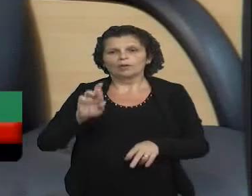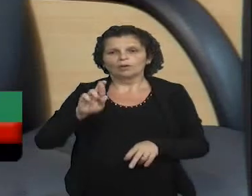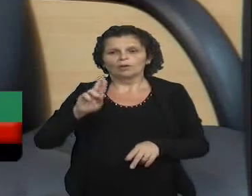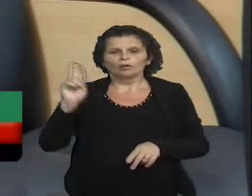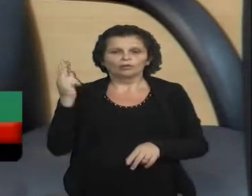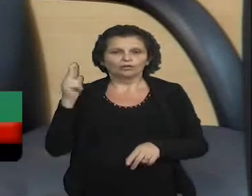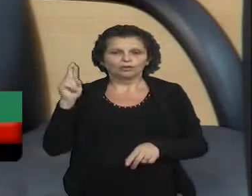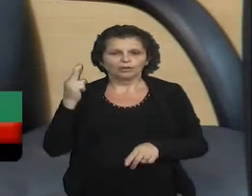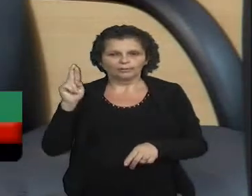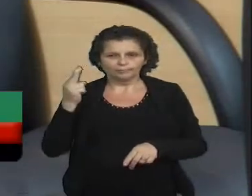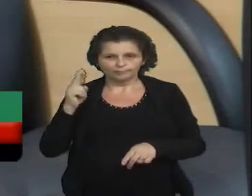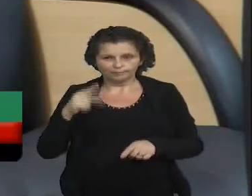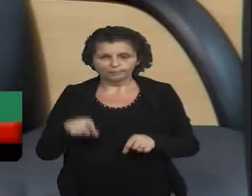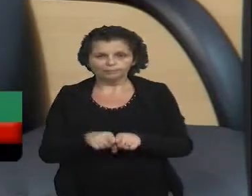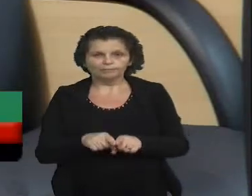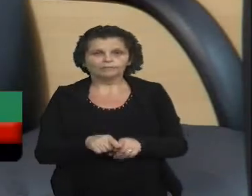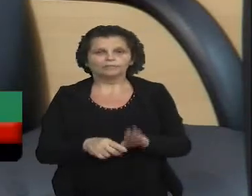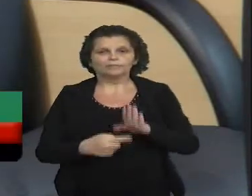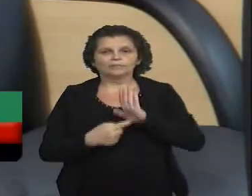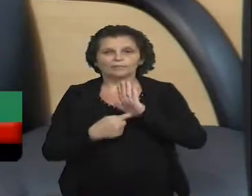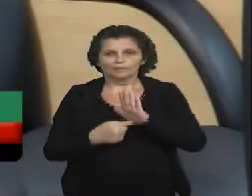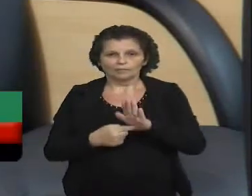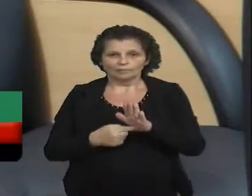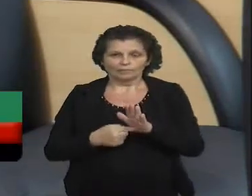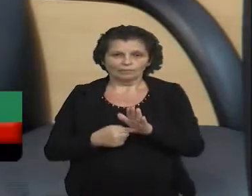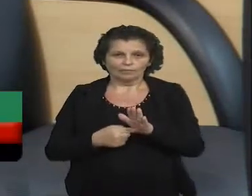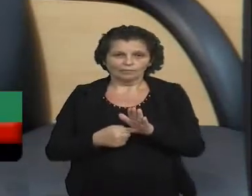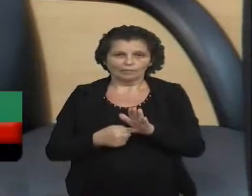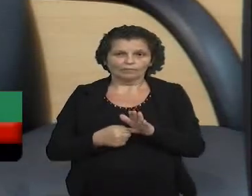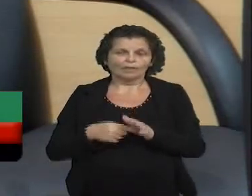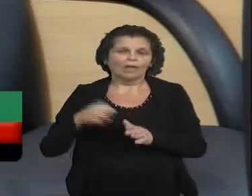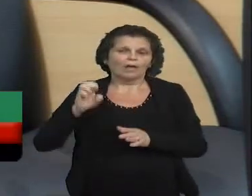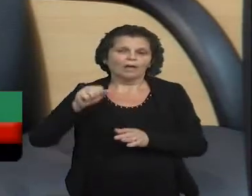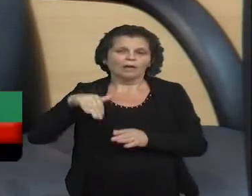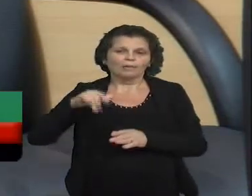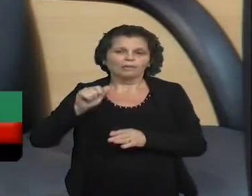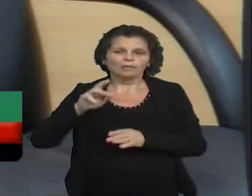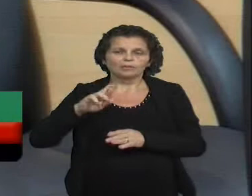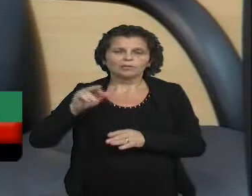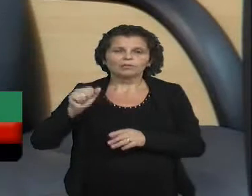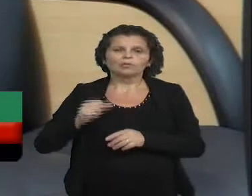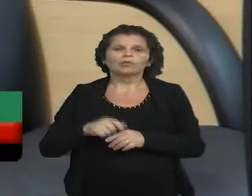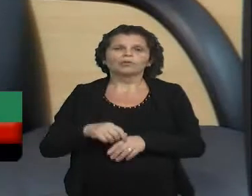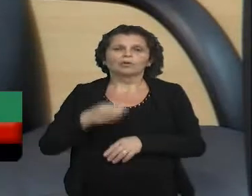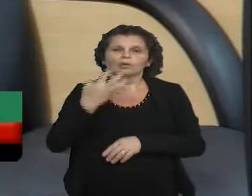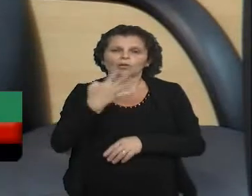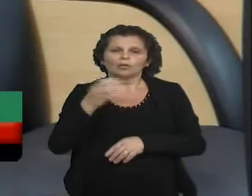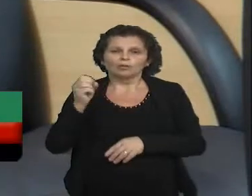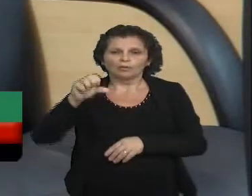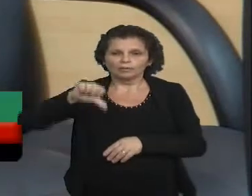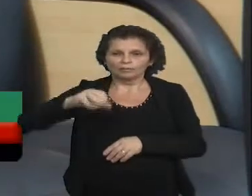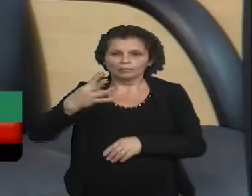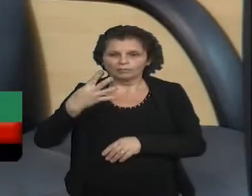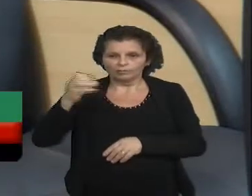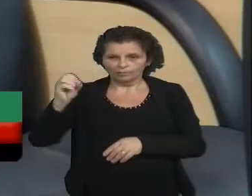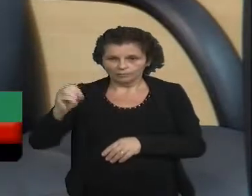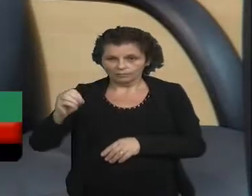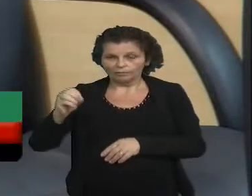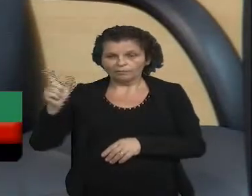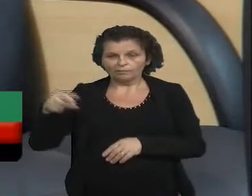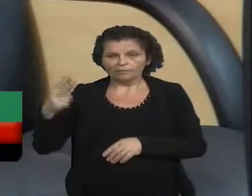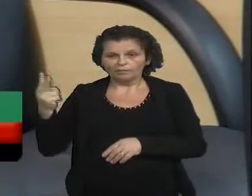Rochidale. Indicação do nobre vereador Emerson Osasco. Indicação de número 4940 de